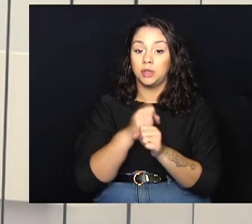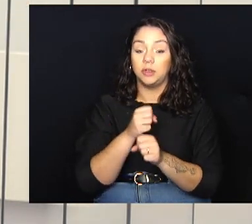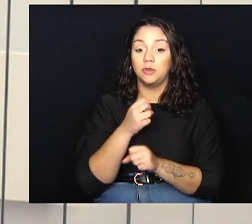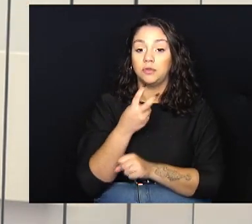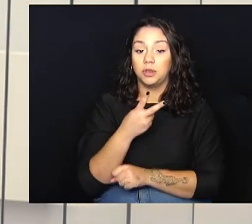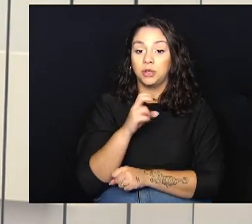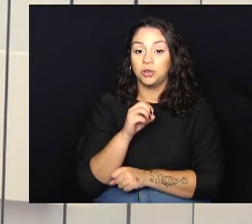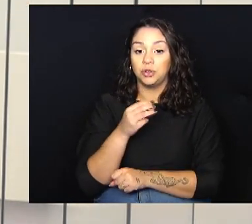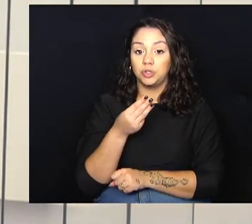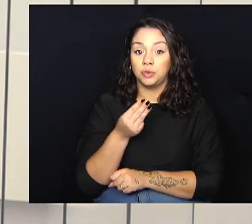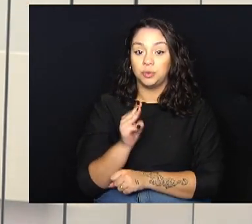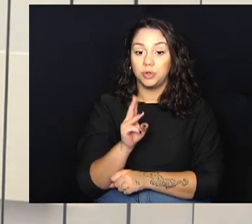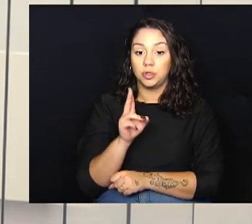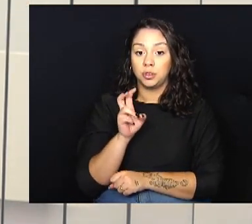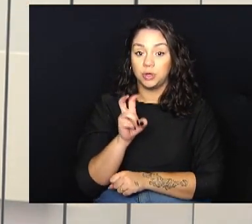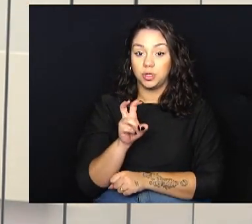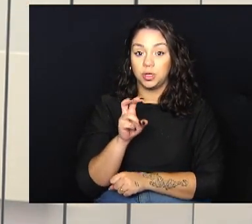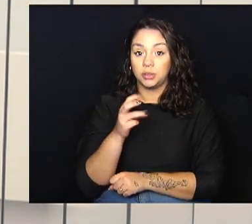58